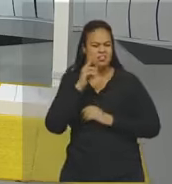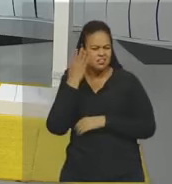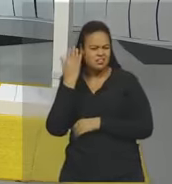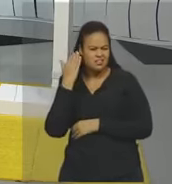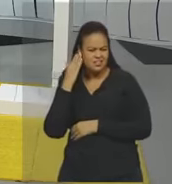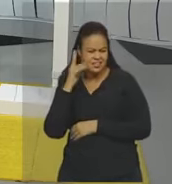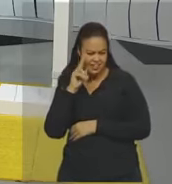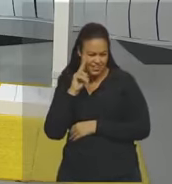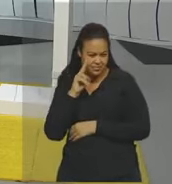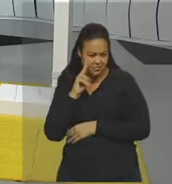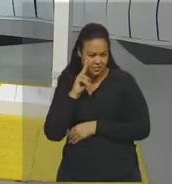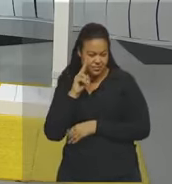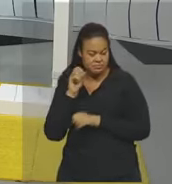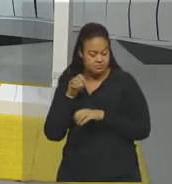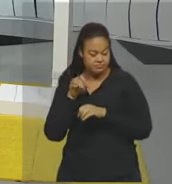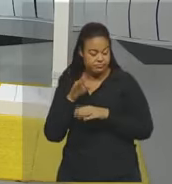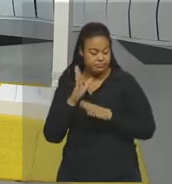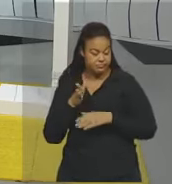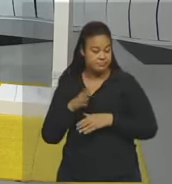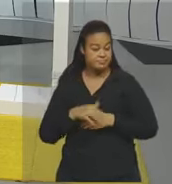aulas anteriores.